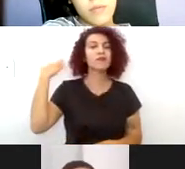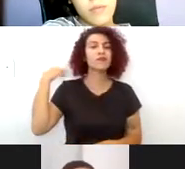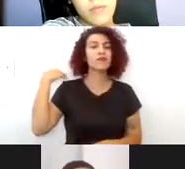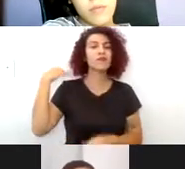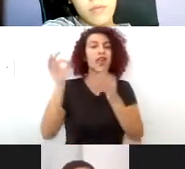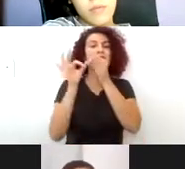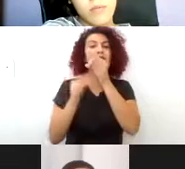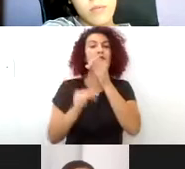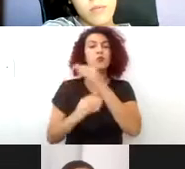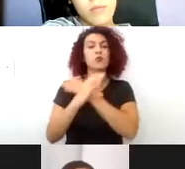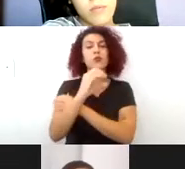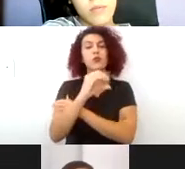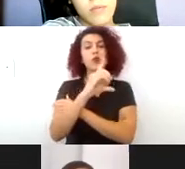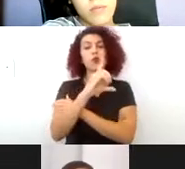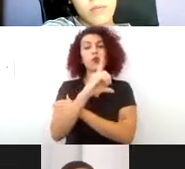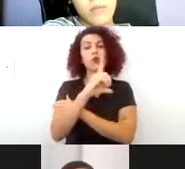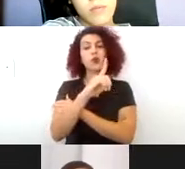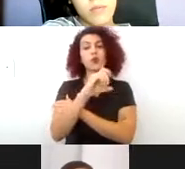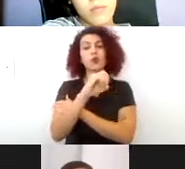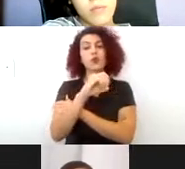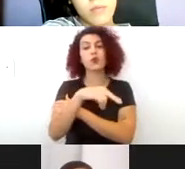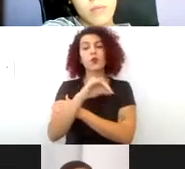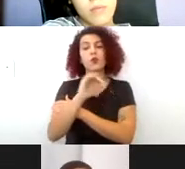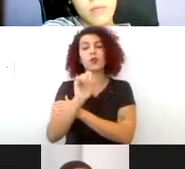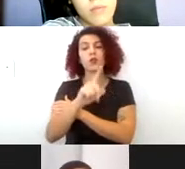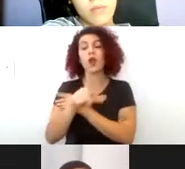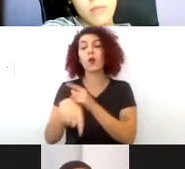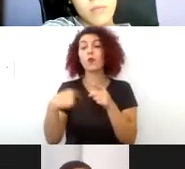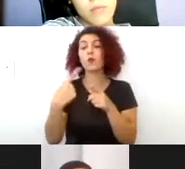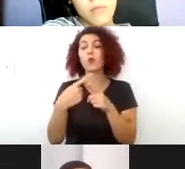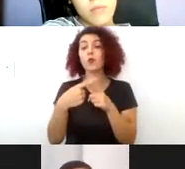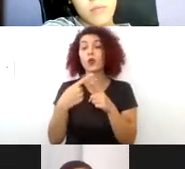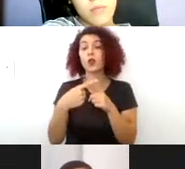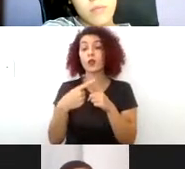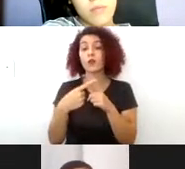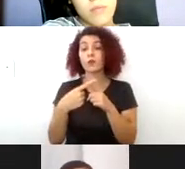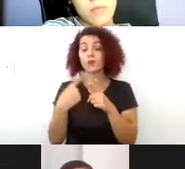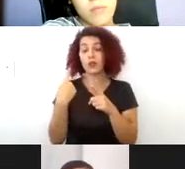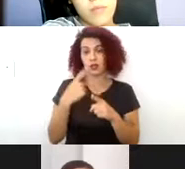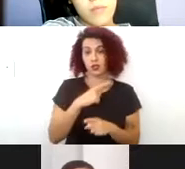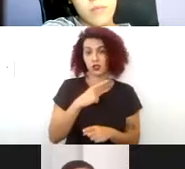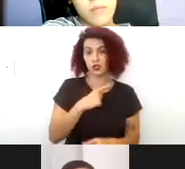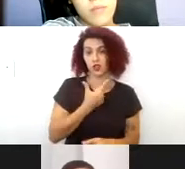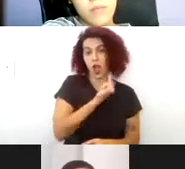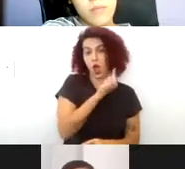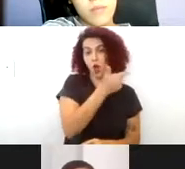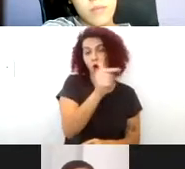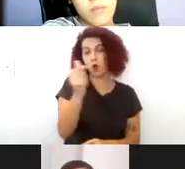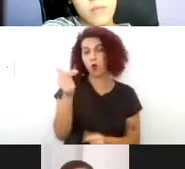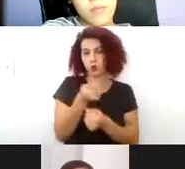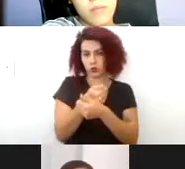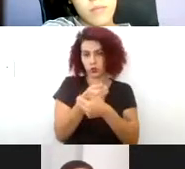e vai porque mistura colônia Não és tu por Imperial por exemplo Porque existe um outros elemento